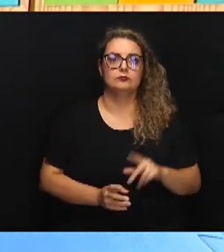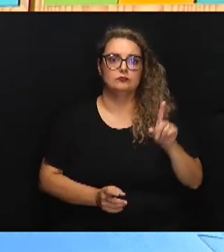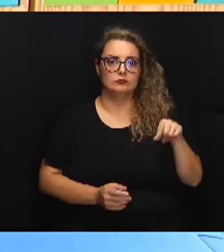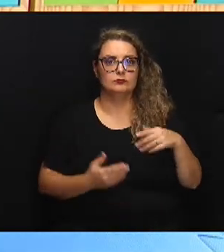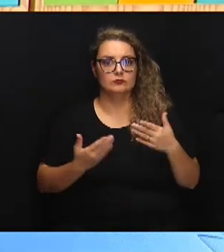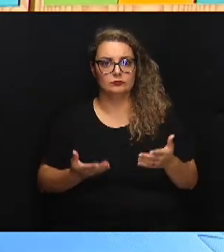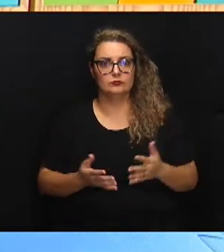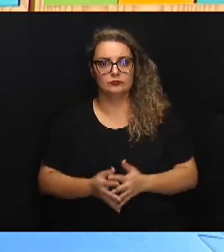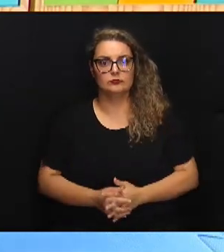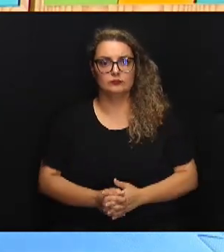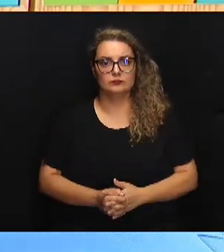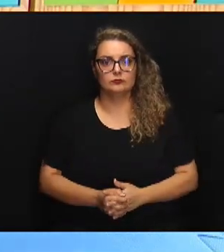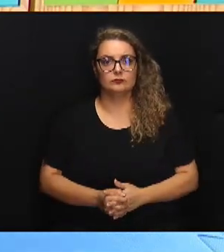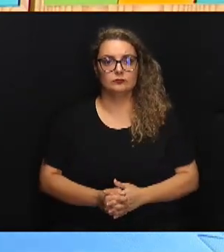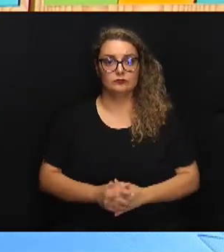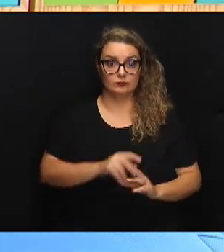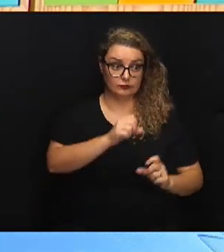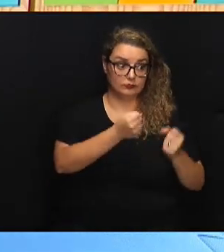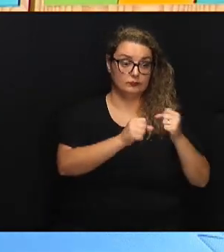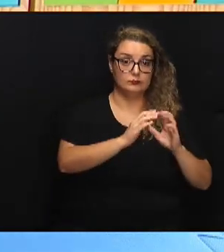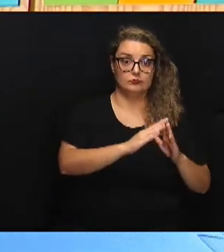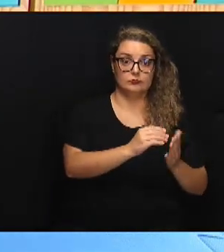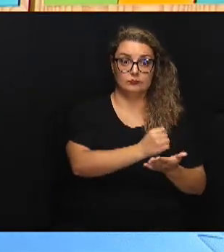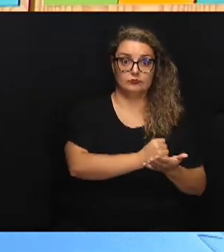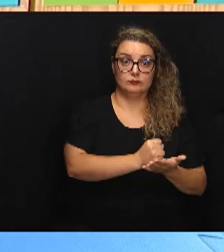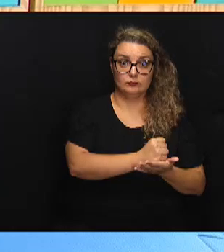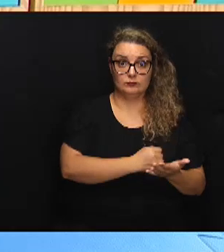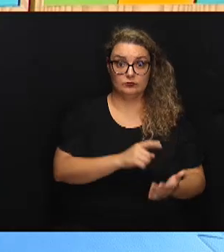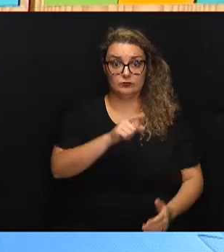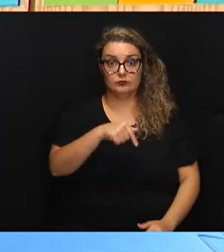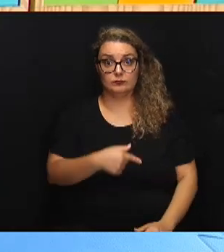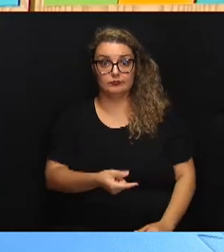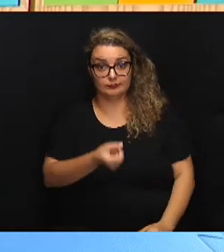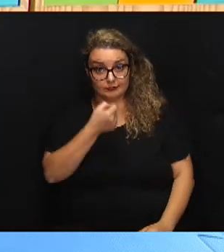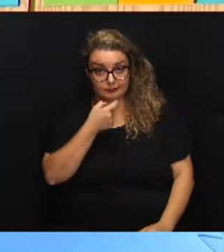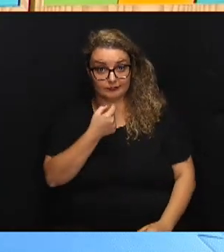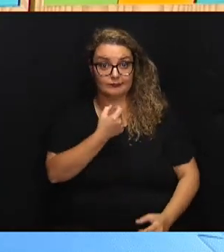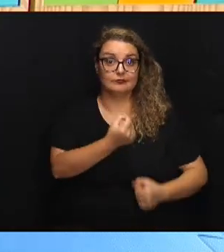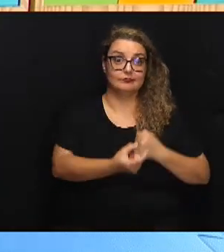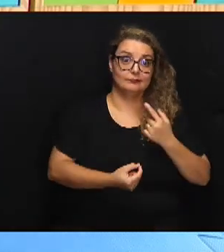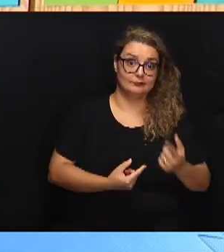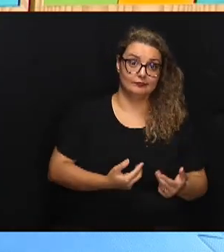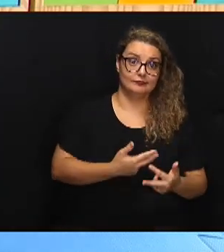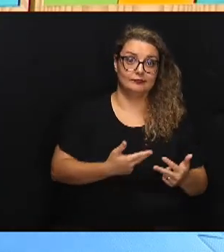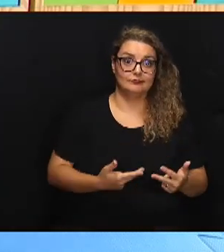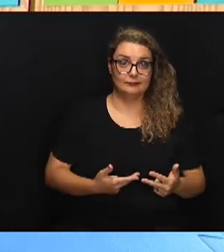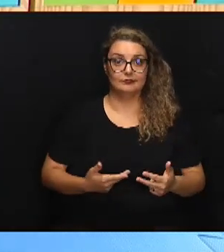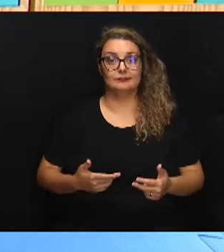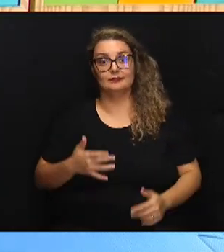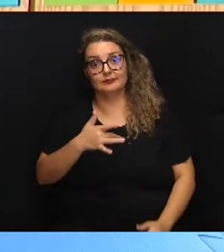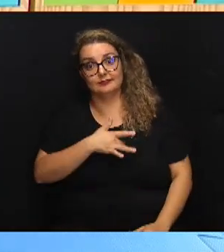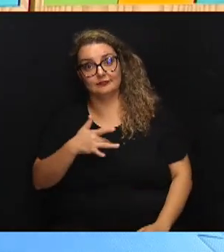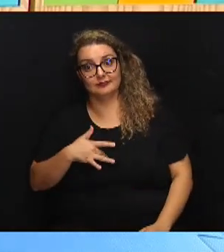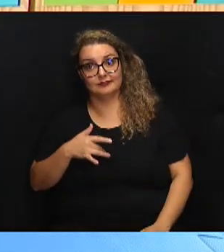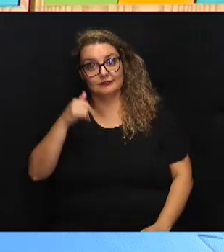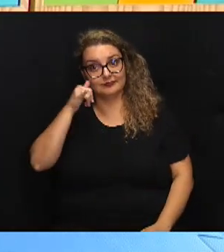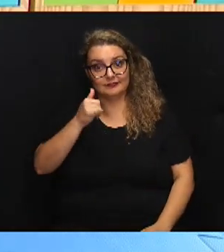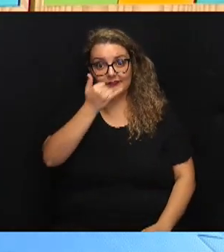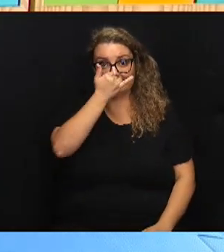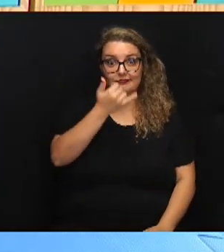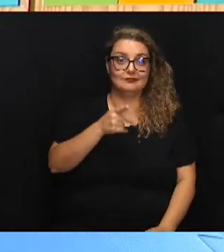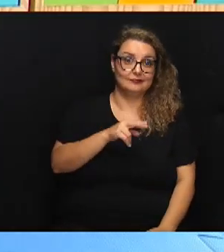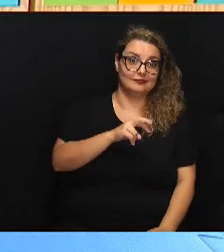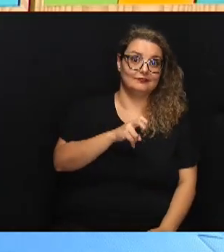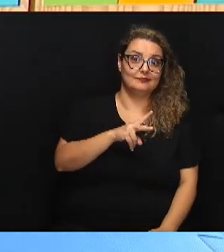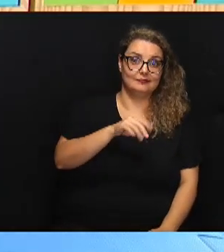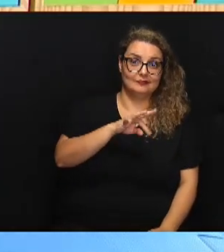você então estava na indústria farmacêutica, né, que é o remédio para alguma coisa, e agora você trabalha na saúde preventiva, pode-se dizer, né?